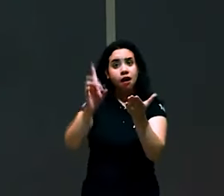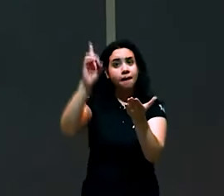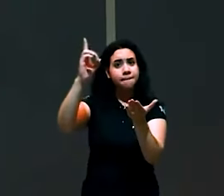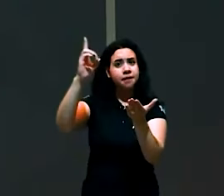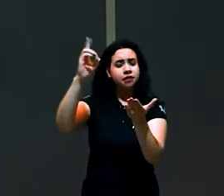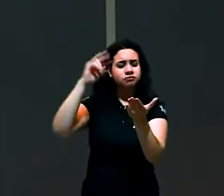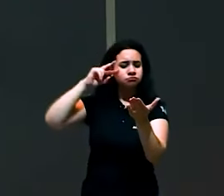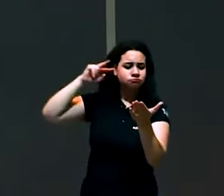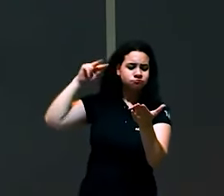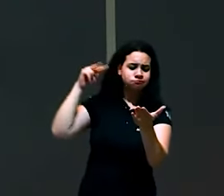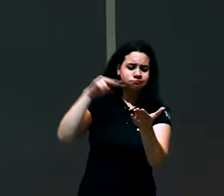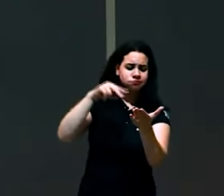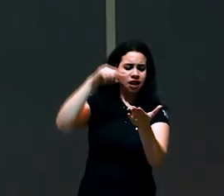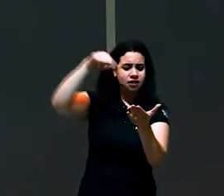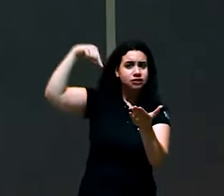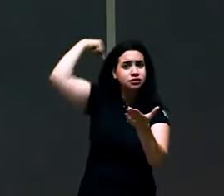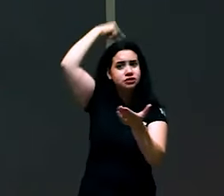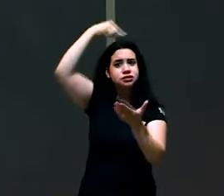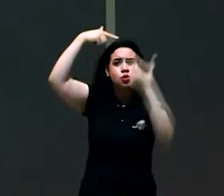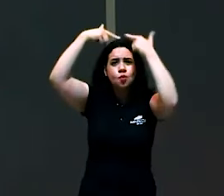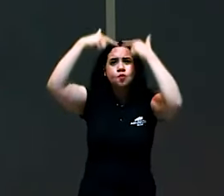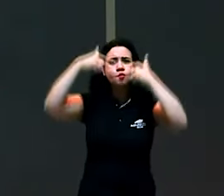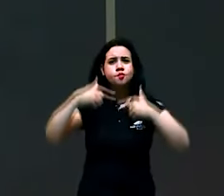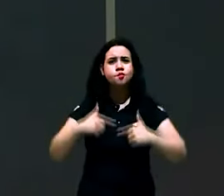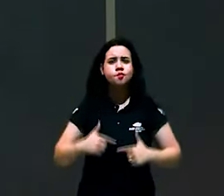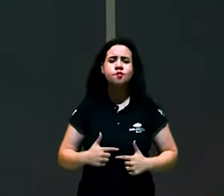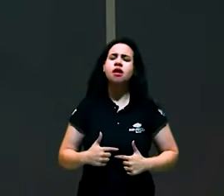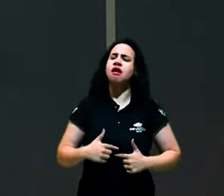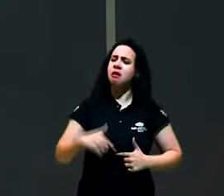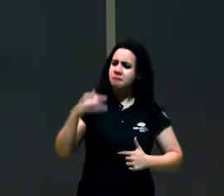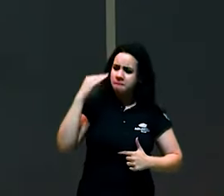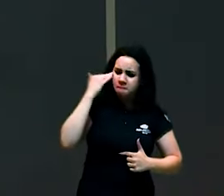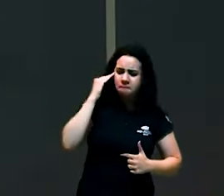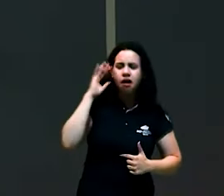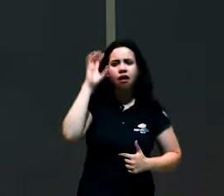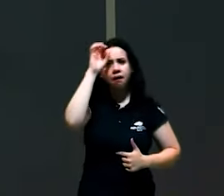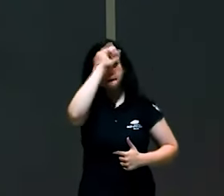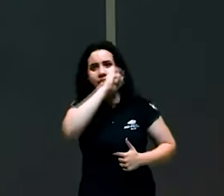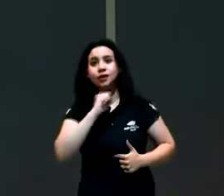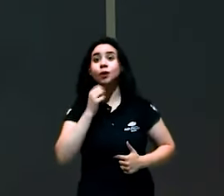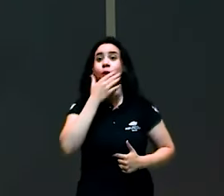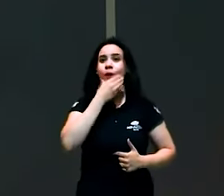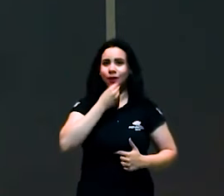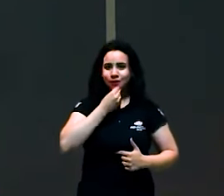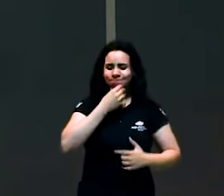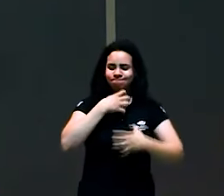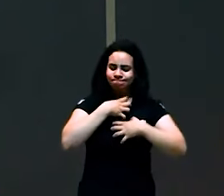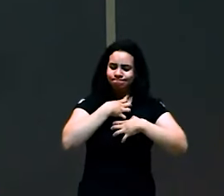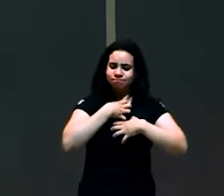em línguas estranhas, apesar de ser discriminado, apesar de não